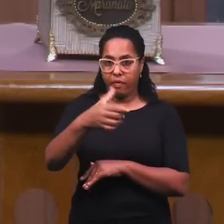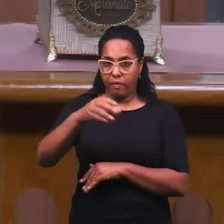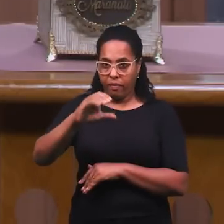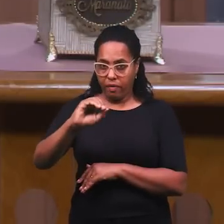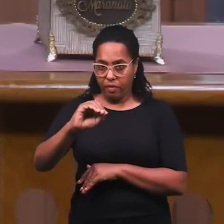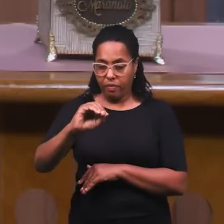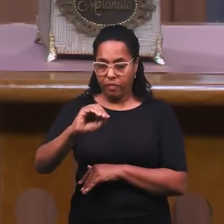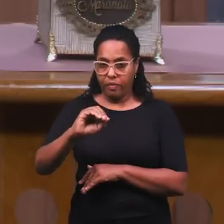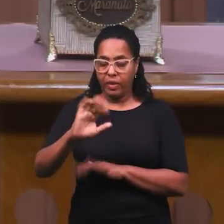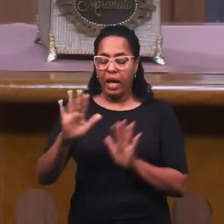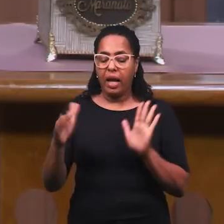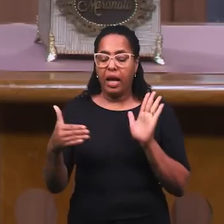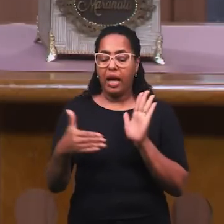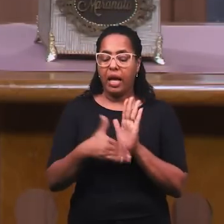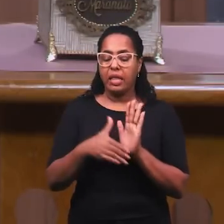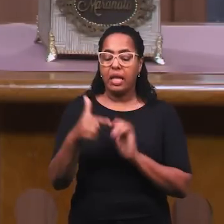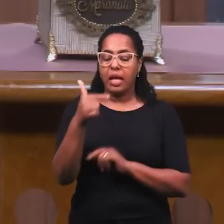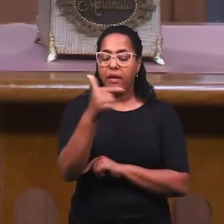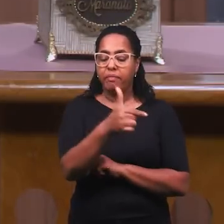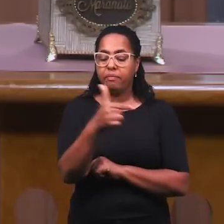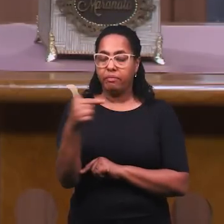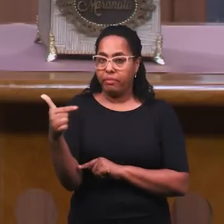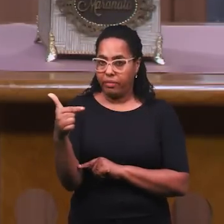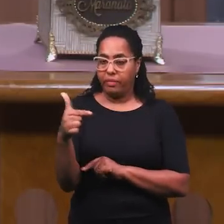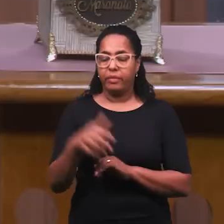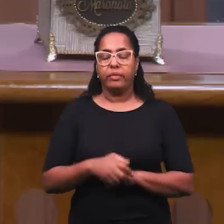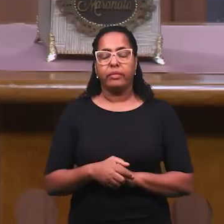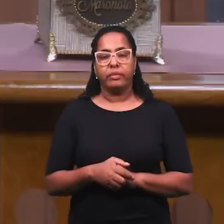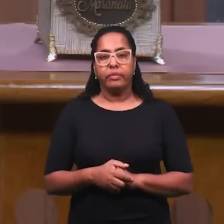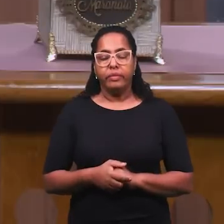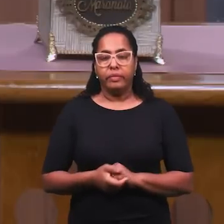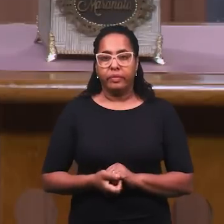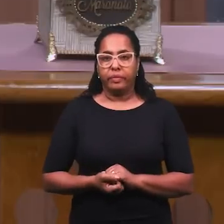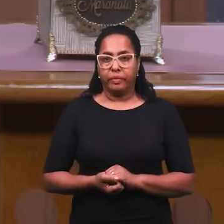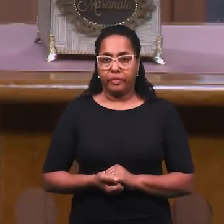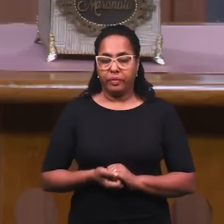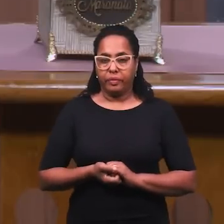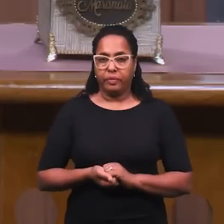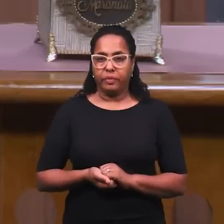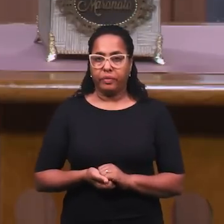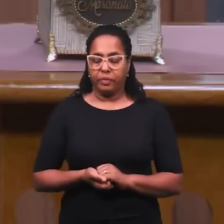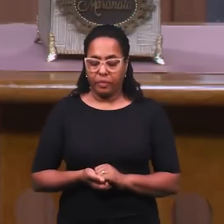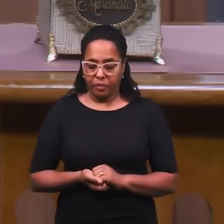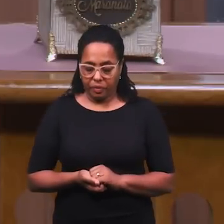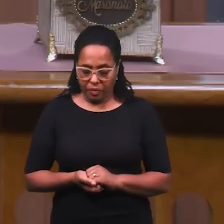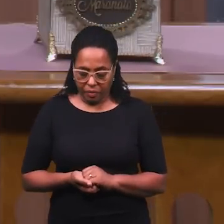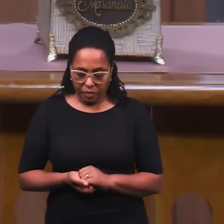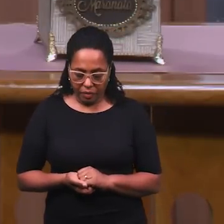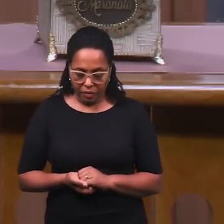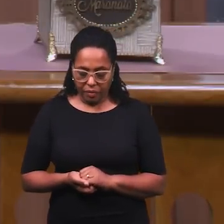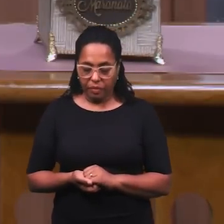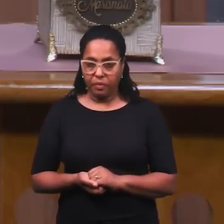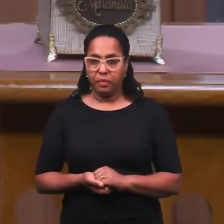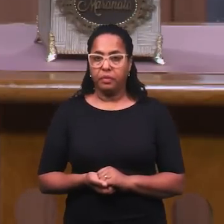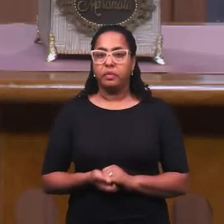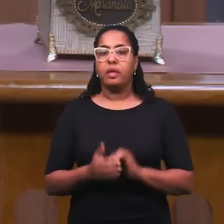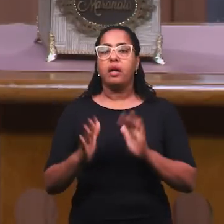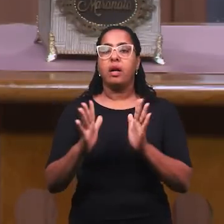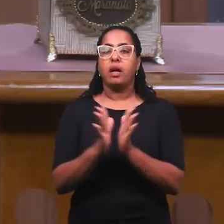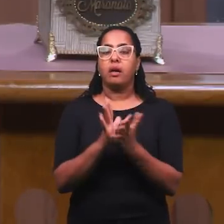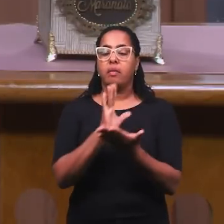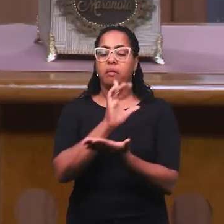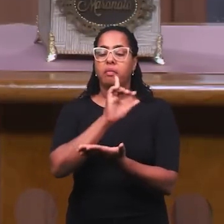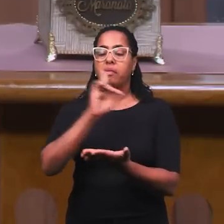versículo 20 e leremos até o versículo 22. Primeiro Crônicas 21, versículo